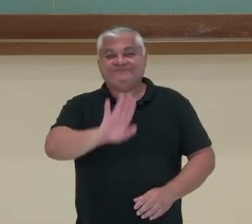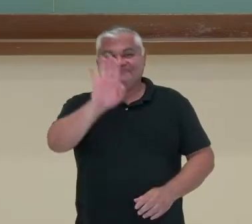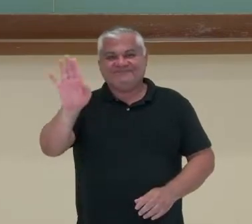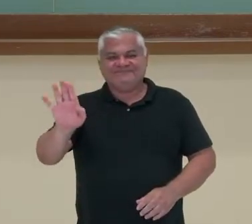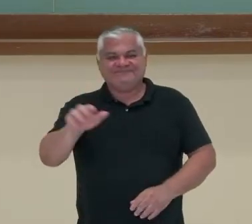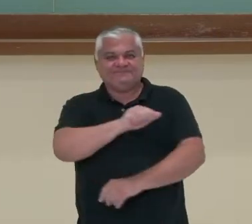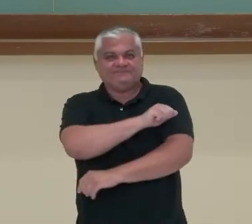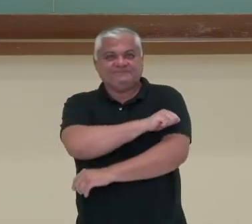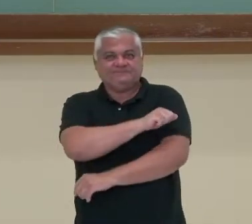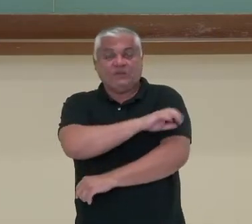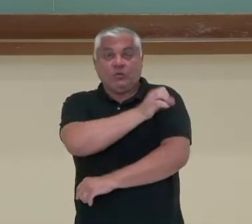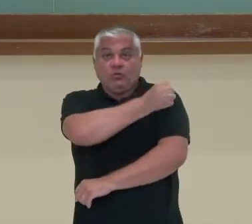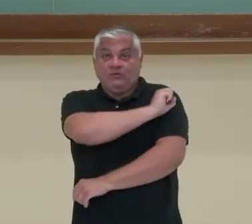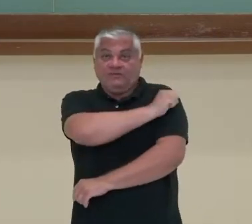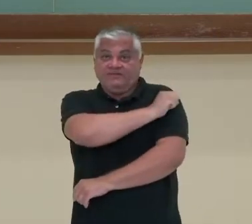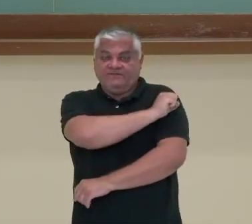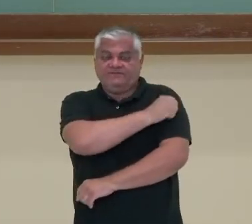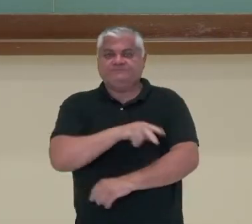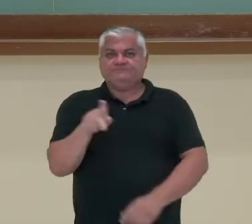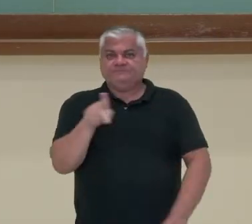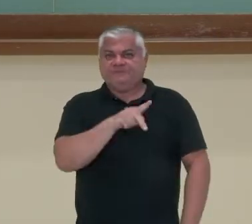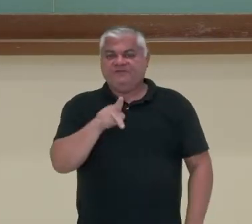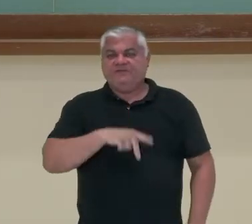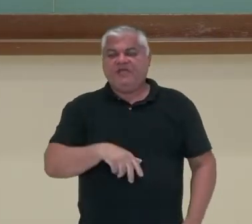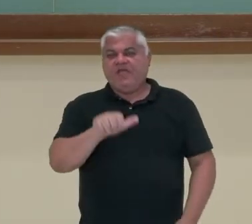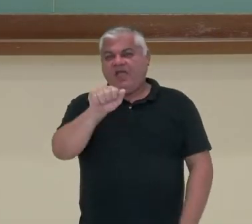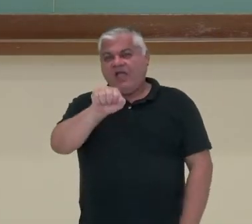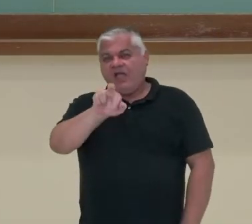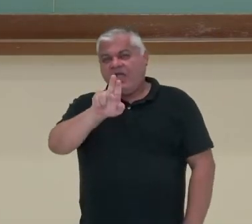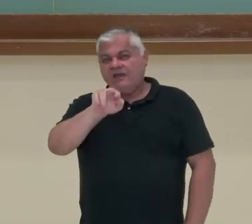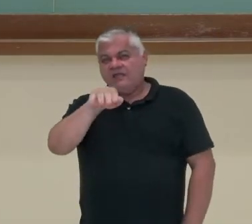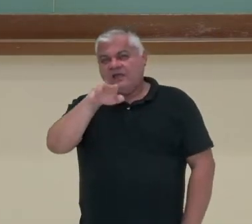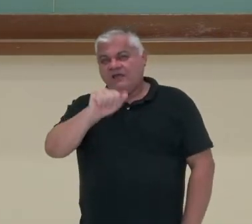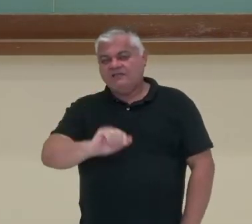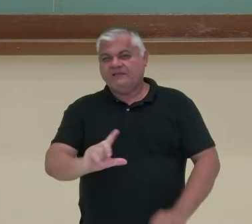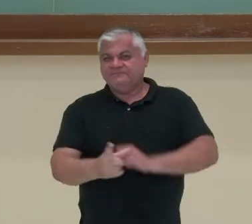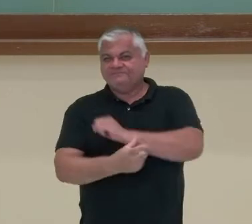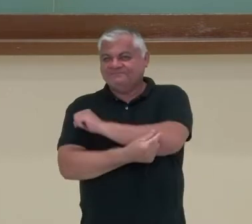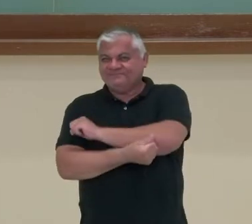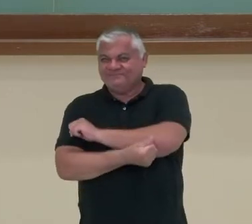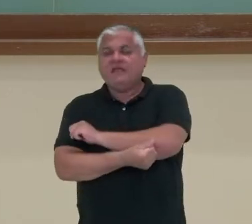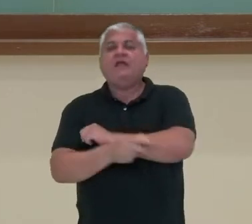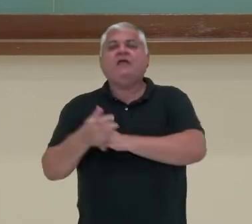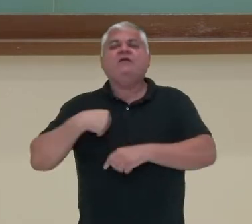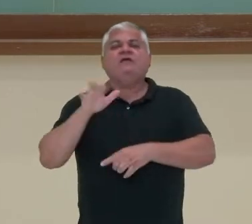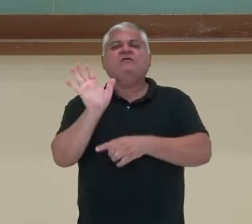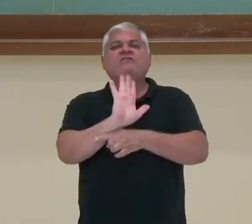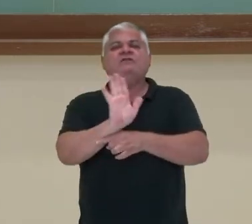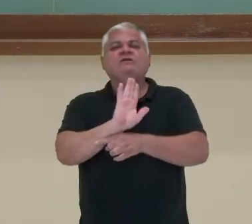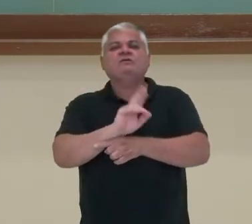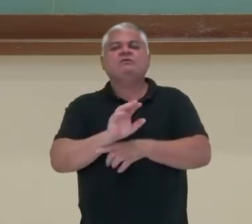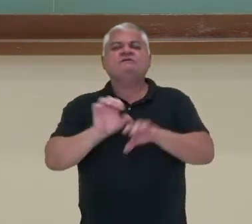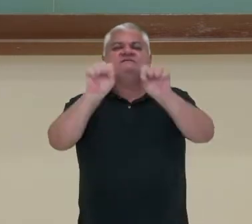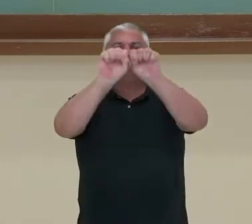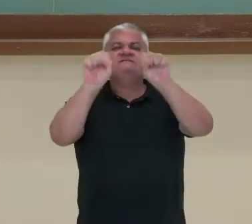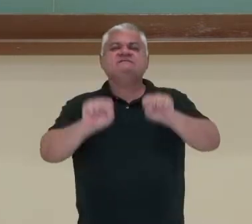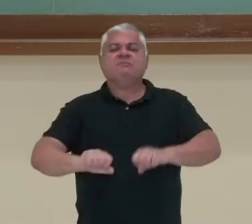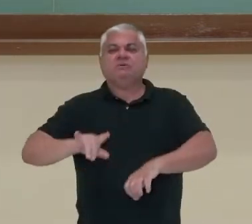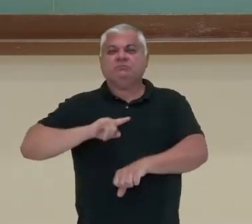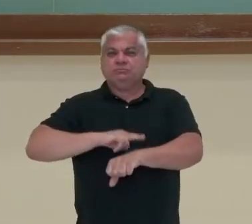Olá, estudantes do 8º ano! Eu sou a professora Ariane Lopes. Neste vídeo vamos falar sobre o sistema